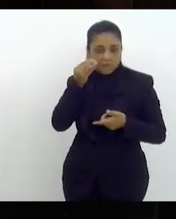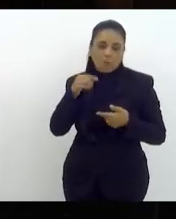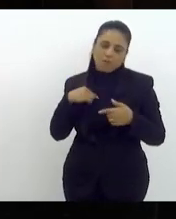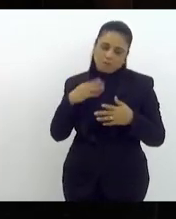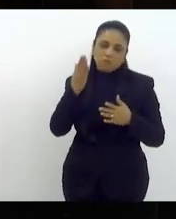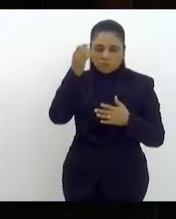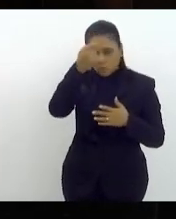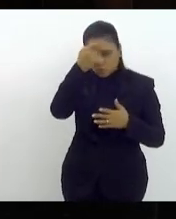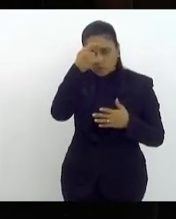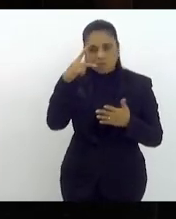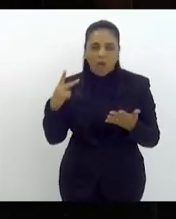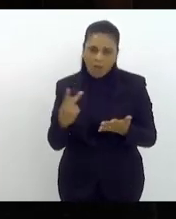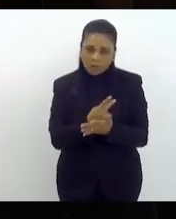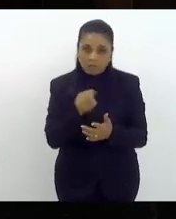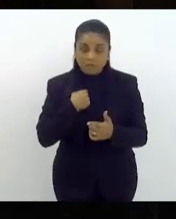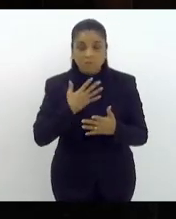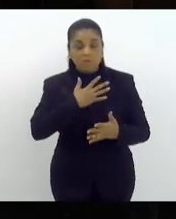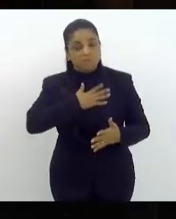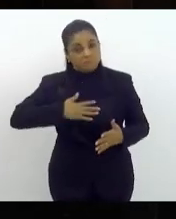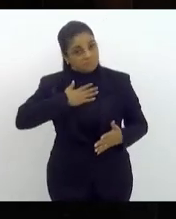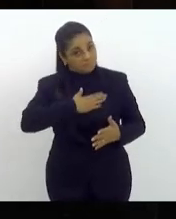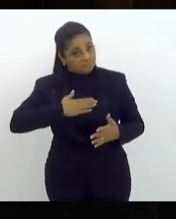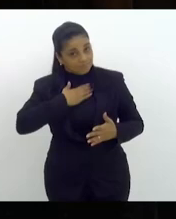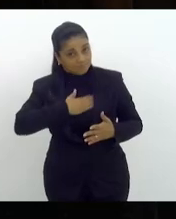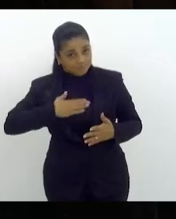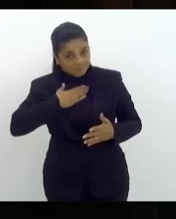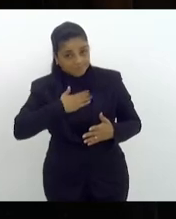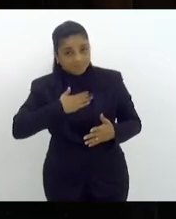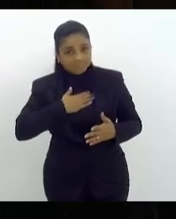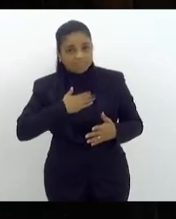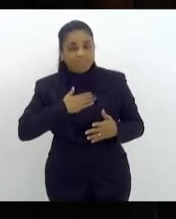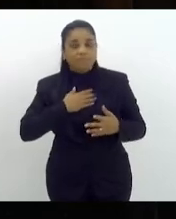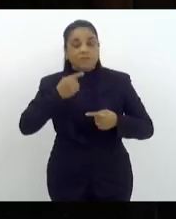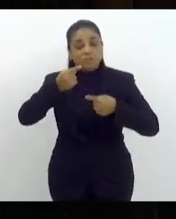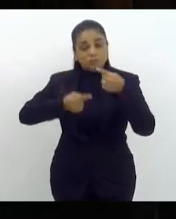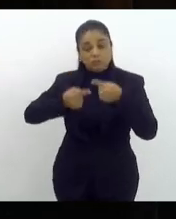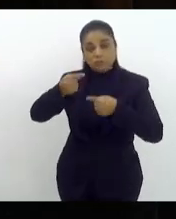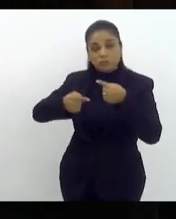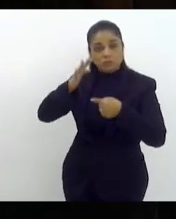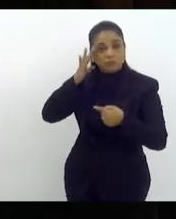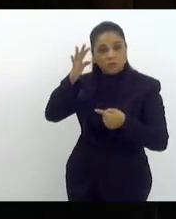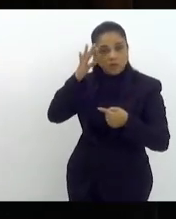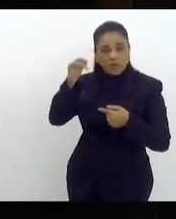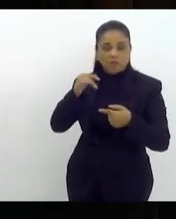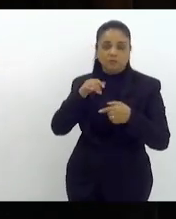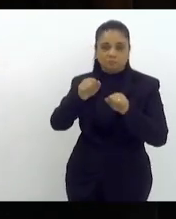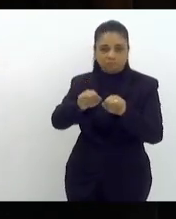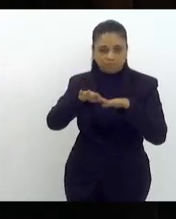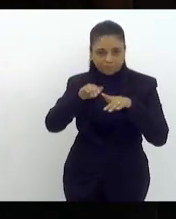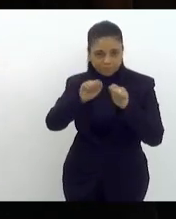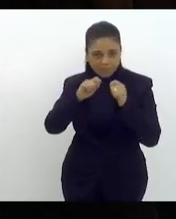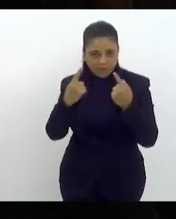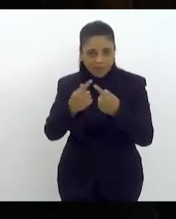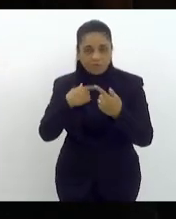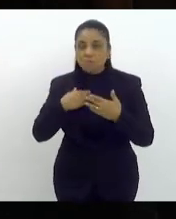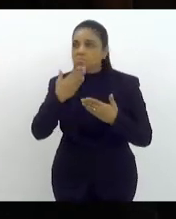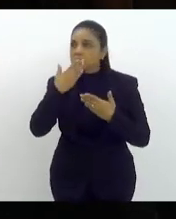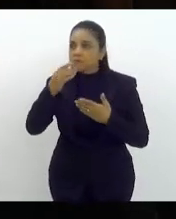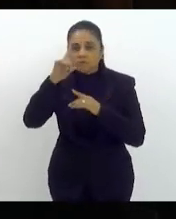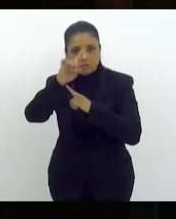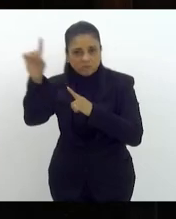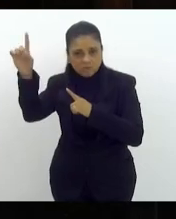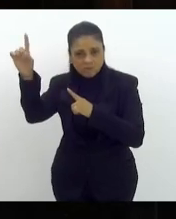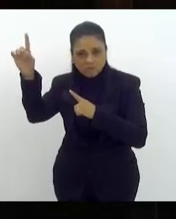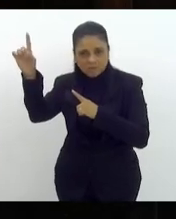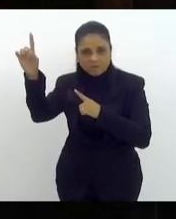mas por outro lado fico muito satisfeito que haja discussão ideológica no Parlamento do Fluminense e rouba Deus que